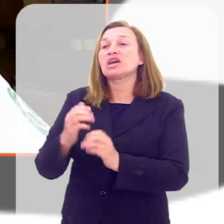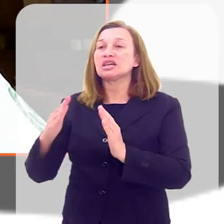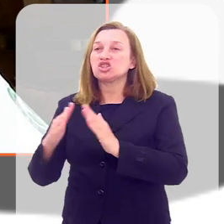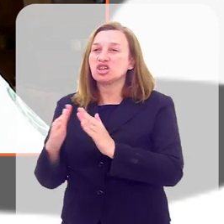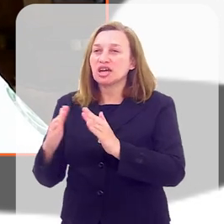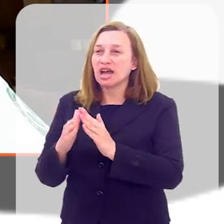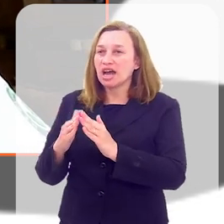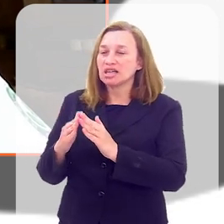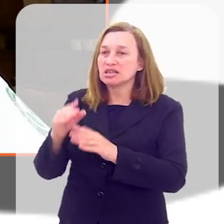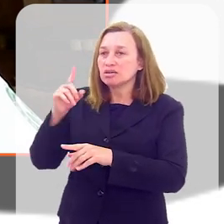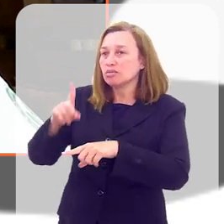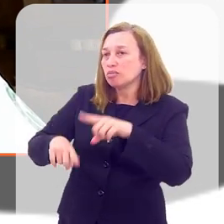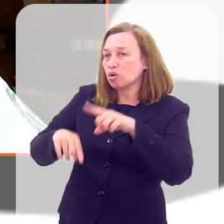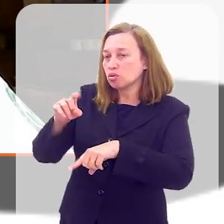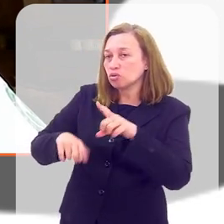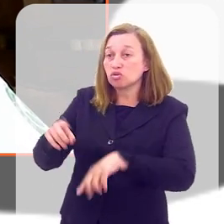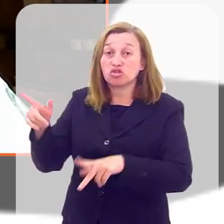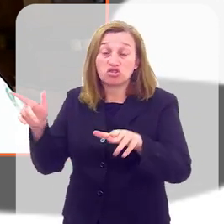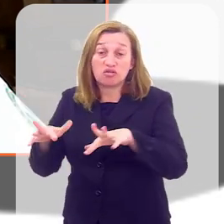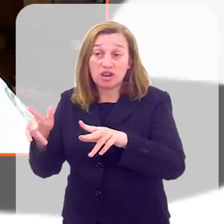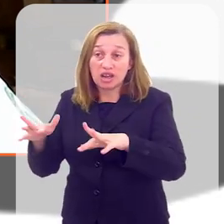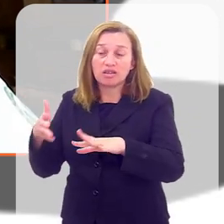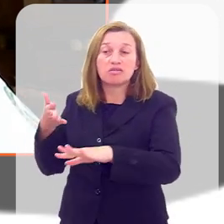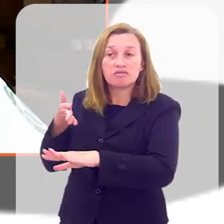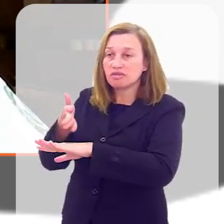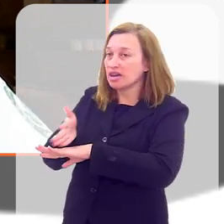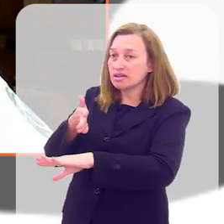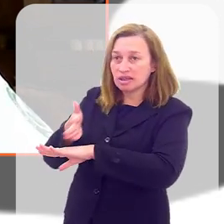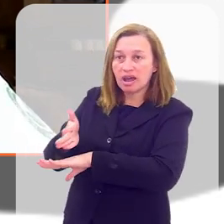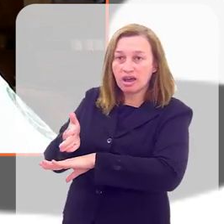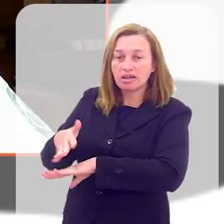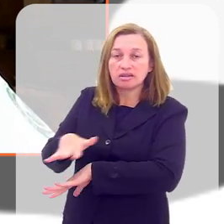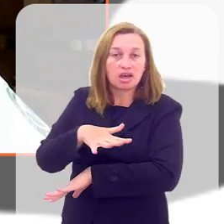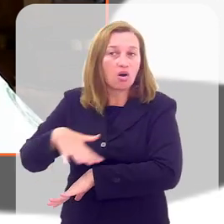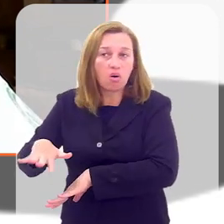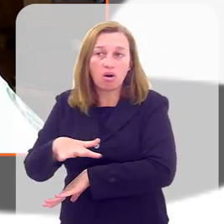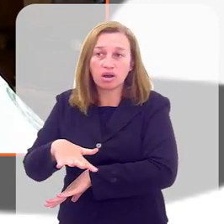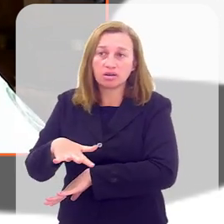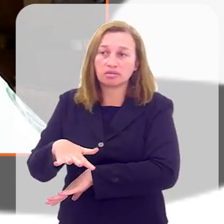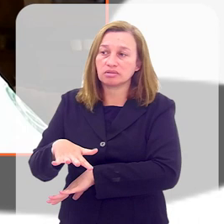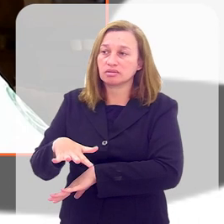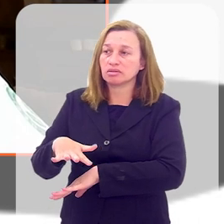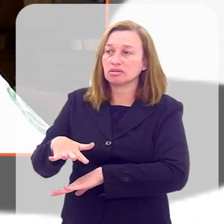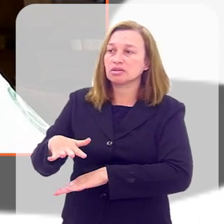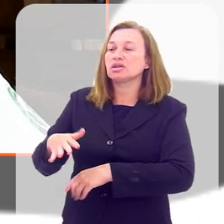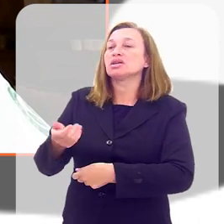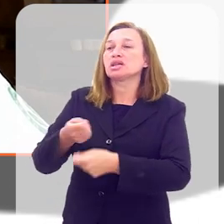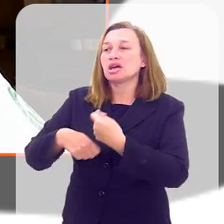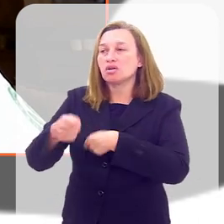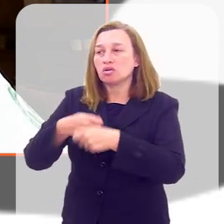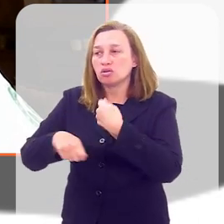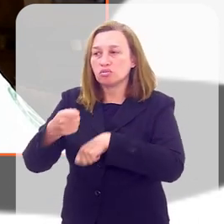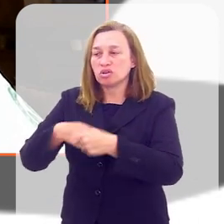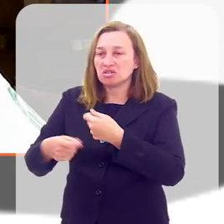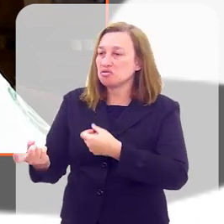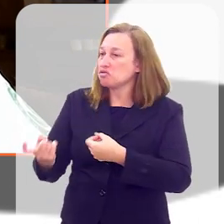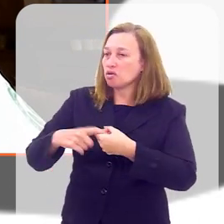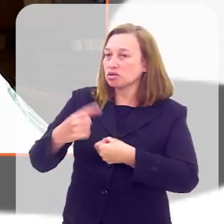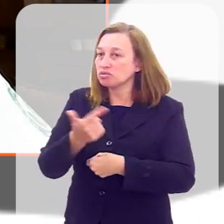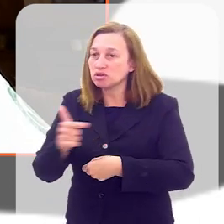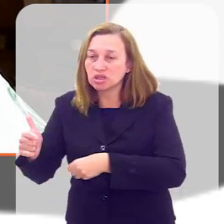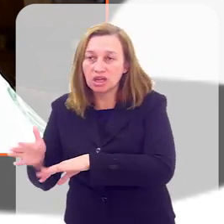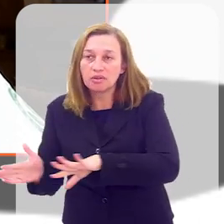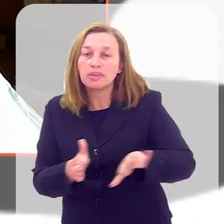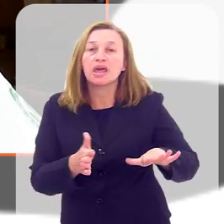ela vai entrar no mercado sem volta é isso aí não tem não tem retorno mais porque a gente